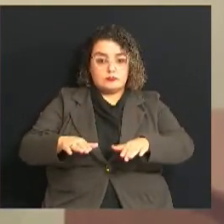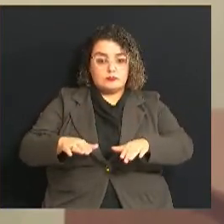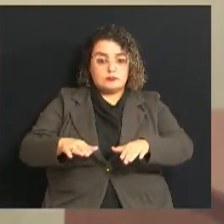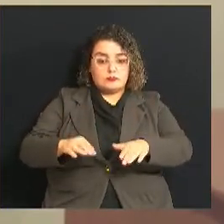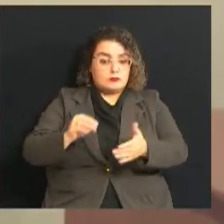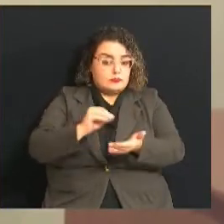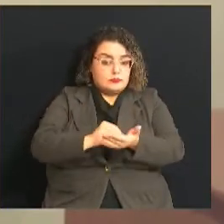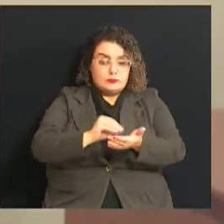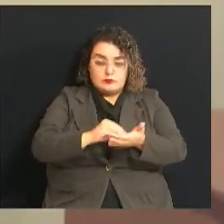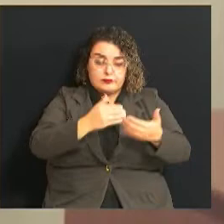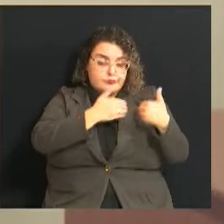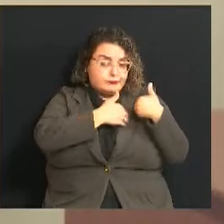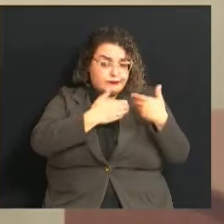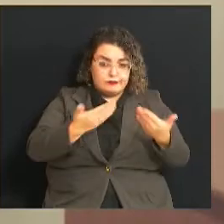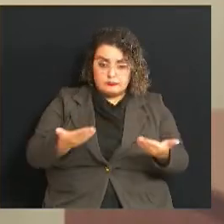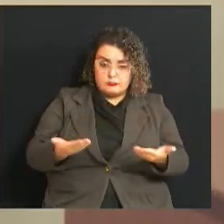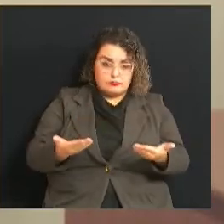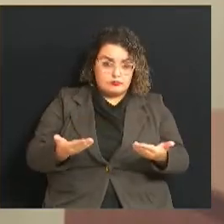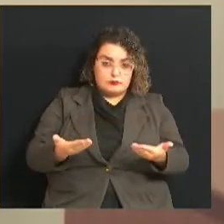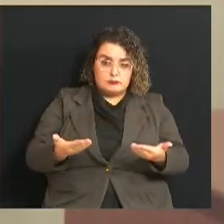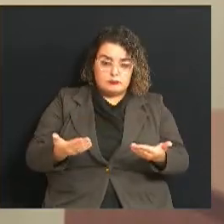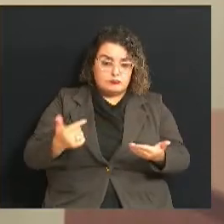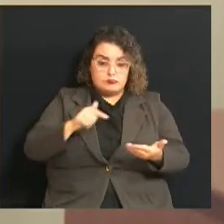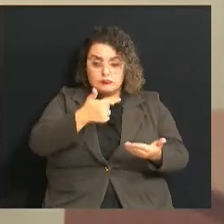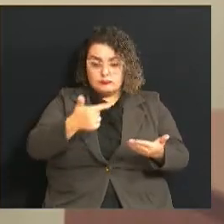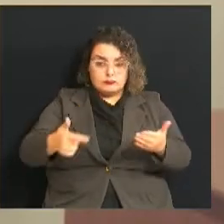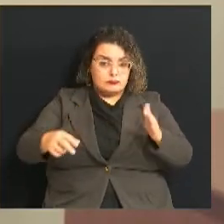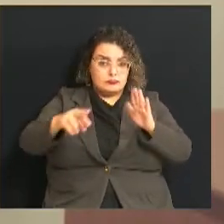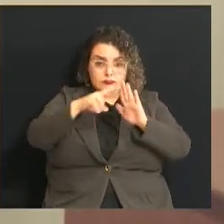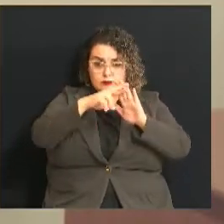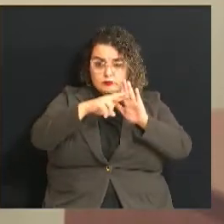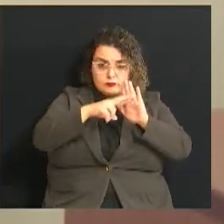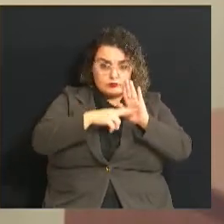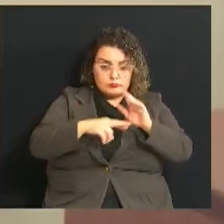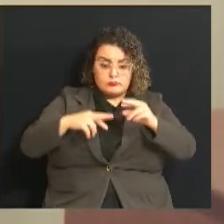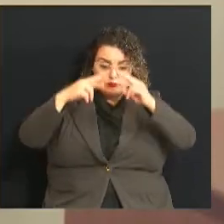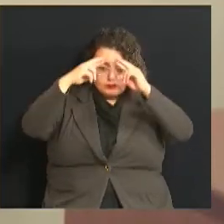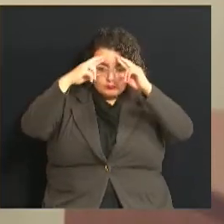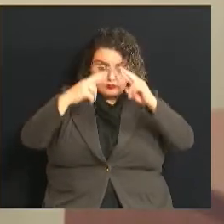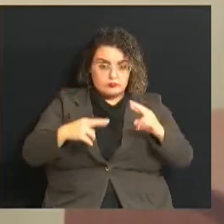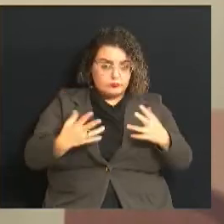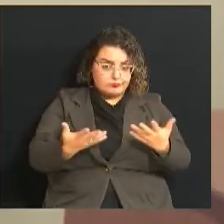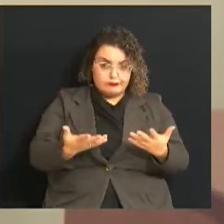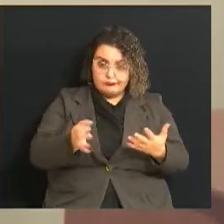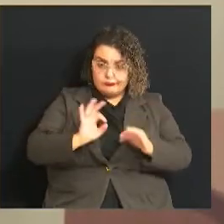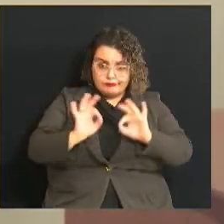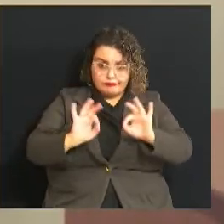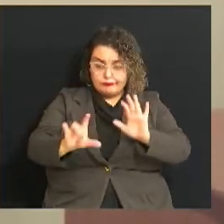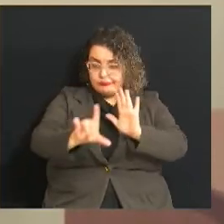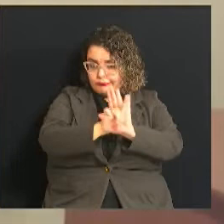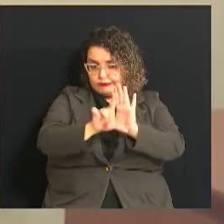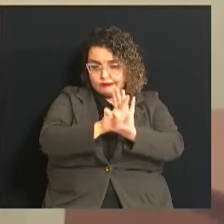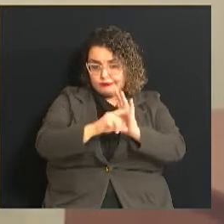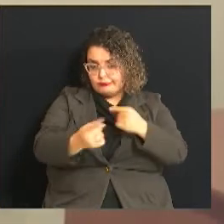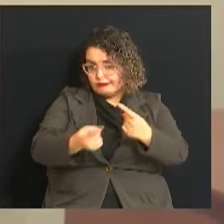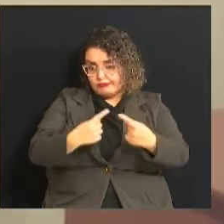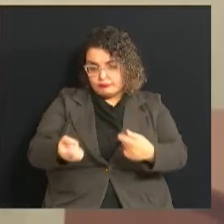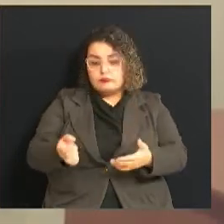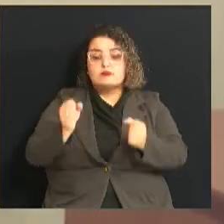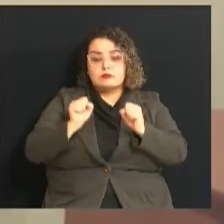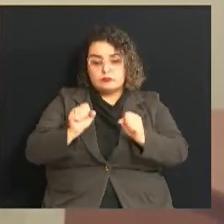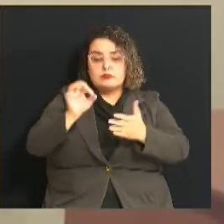né? Por conta de desrespeito das leis de trânsito e às vezes vícios que não foram, que podem ser corrigidos